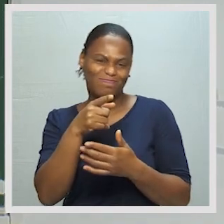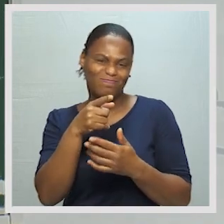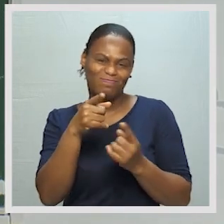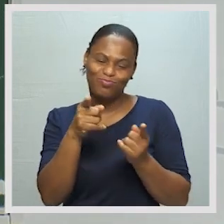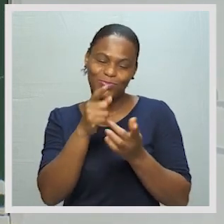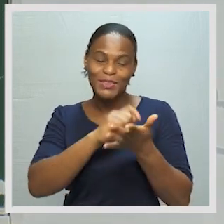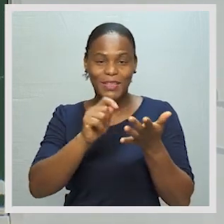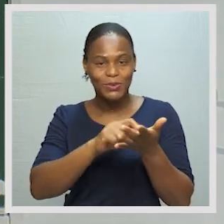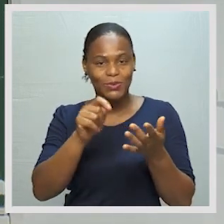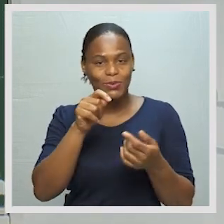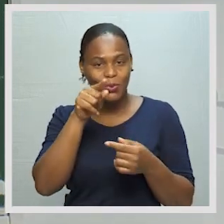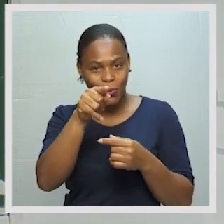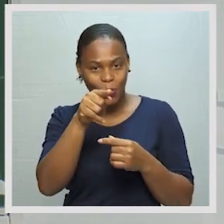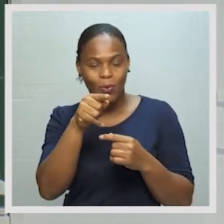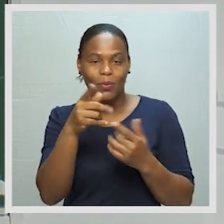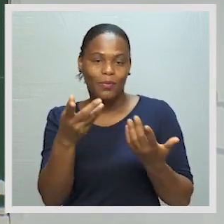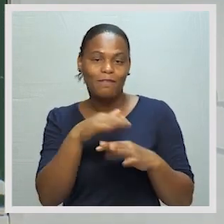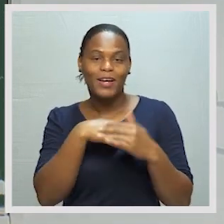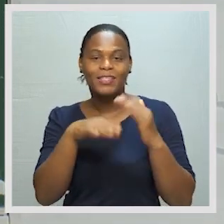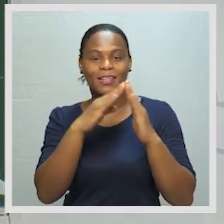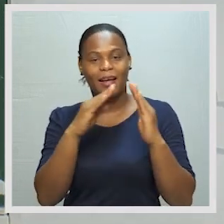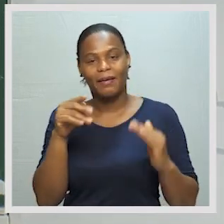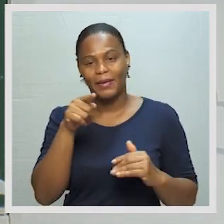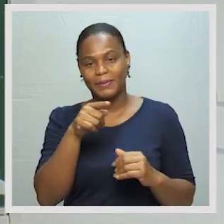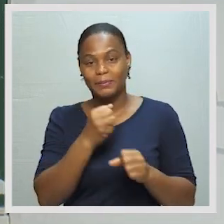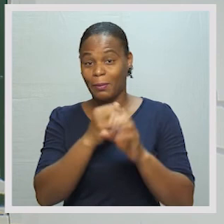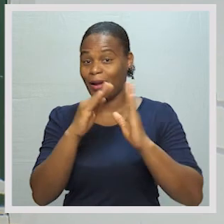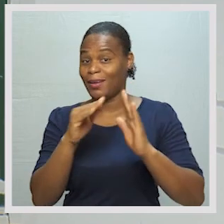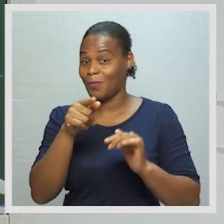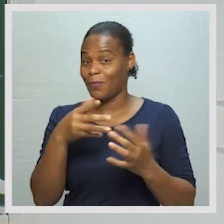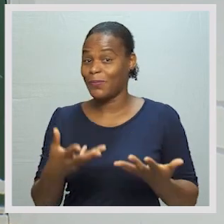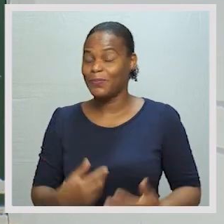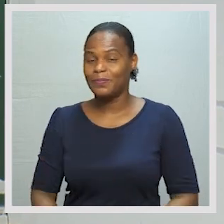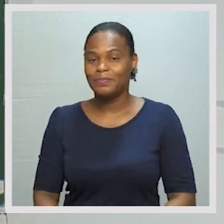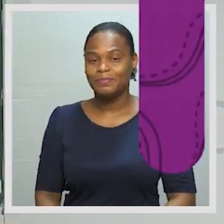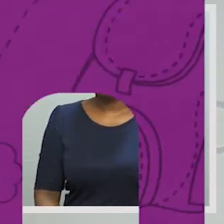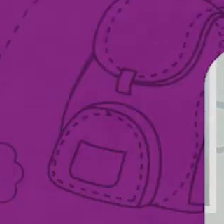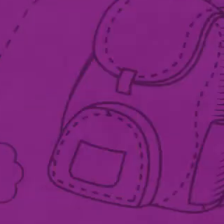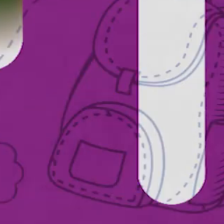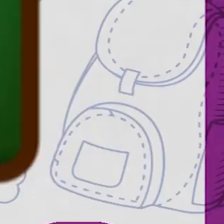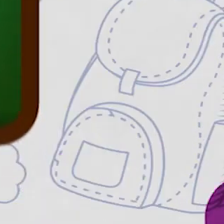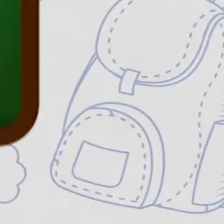pequeno exercício para vocês fazerem lá em casa.